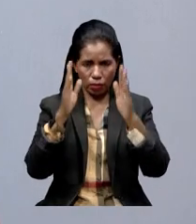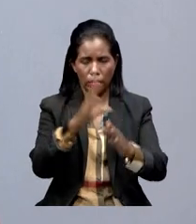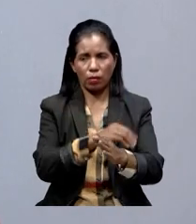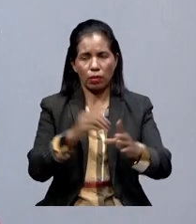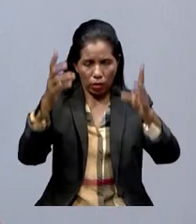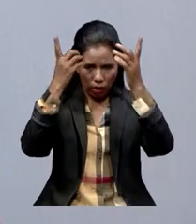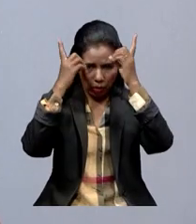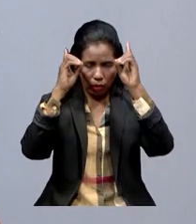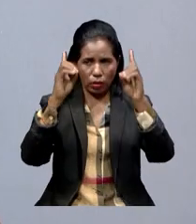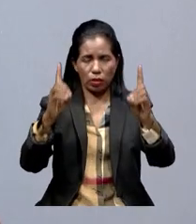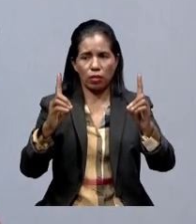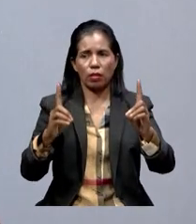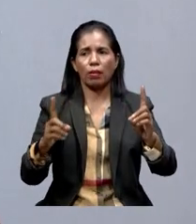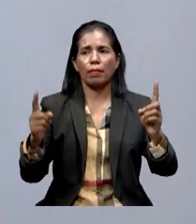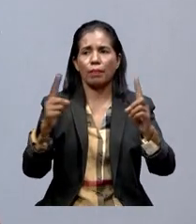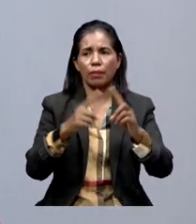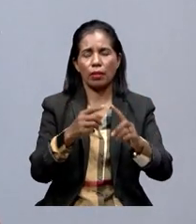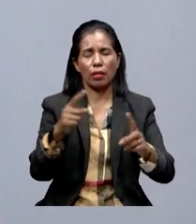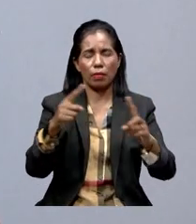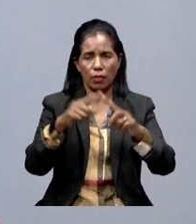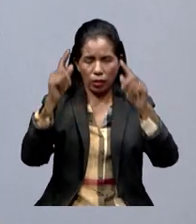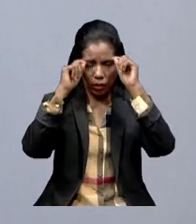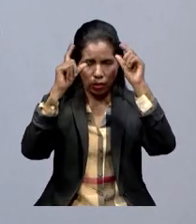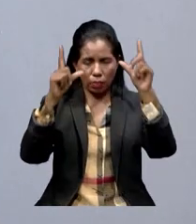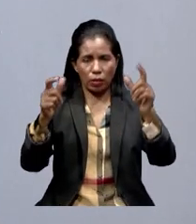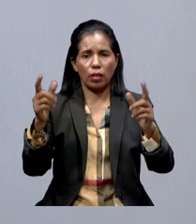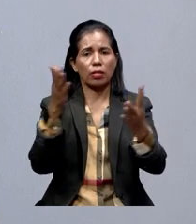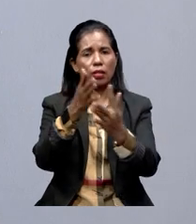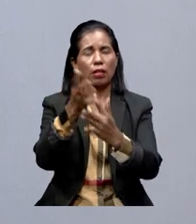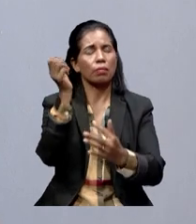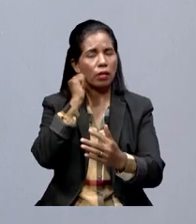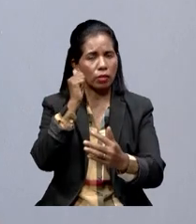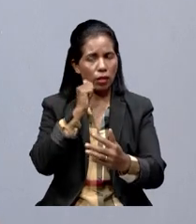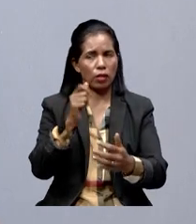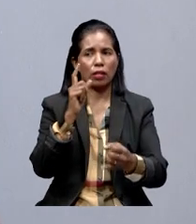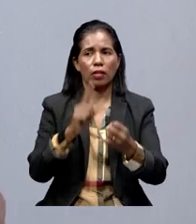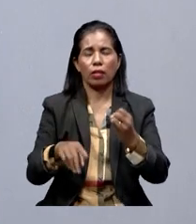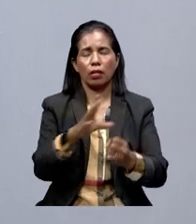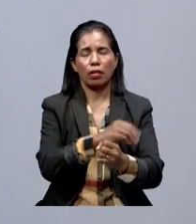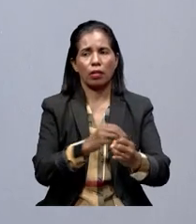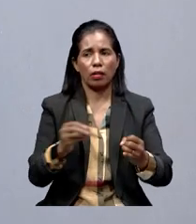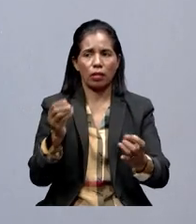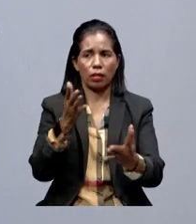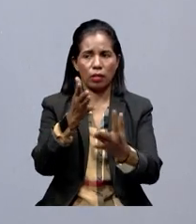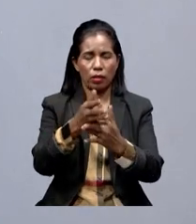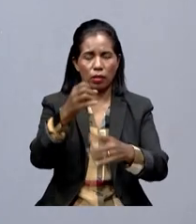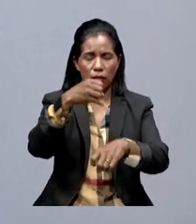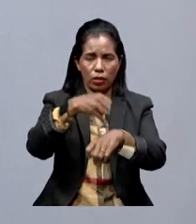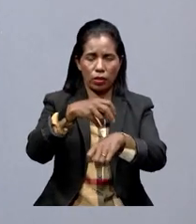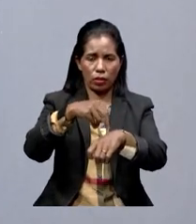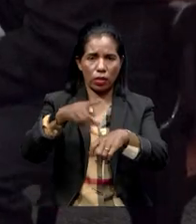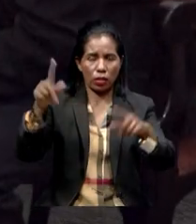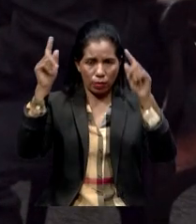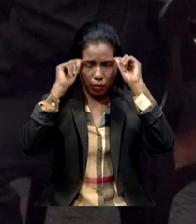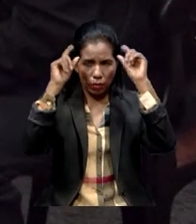adesão de Timor-Leste à ASEAN, enfim, o posicionamento internacional de